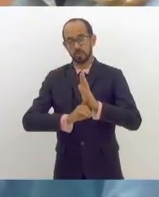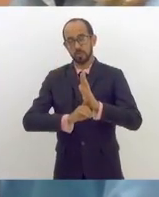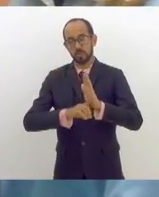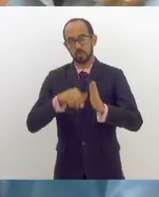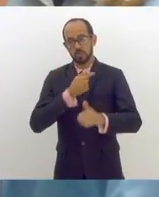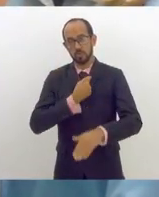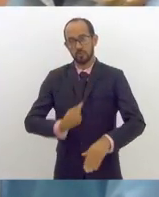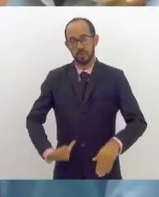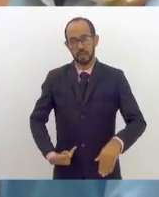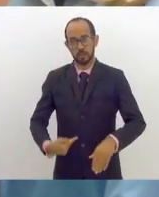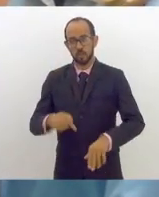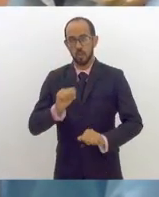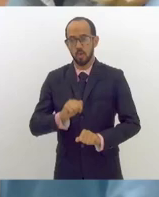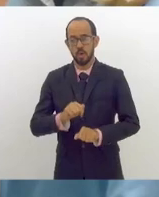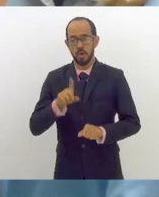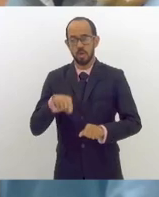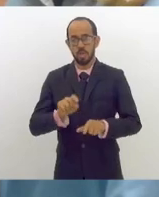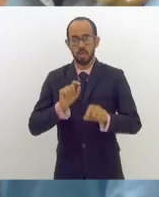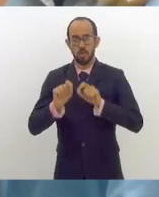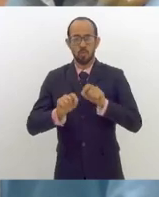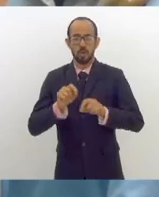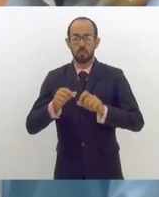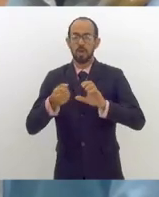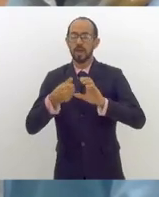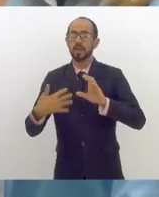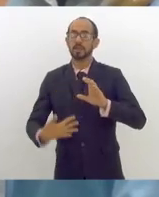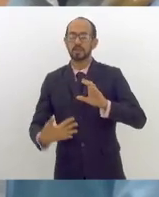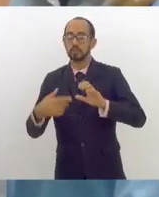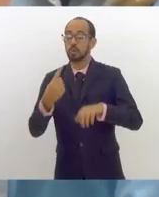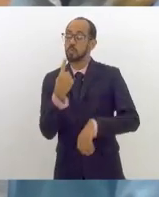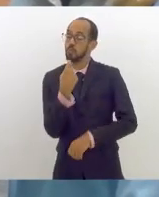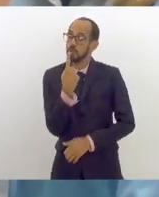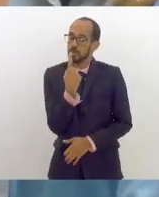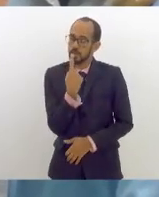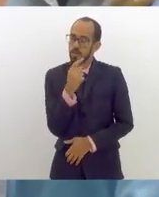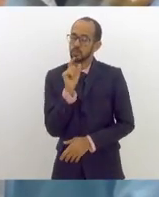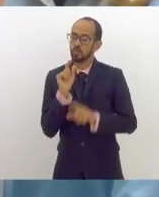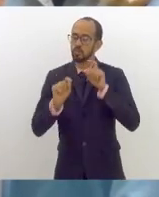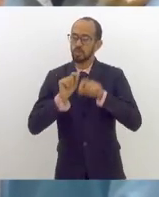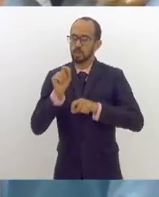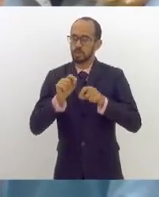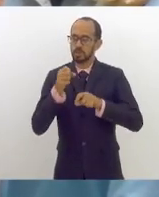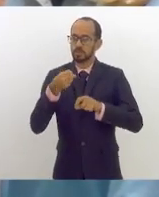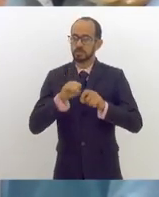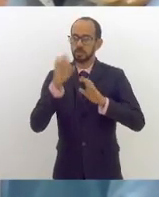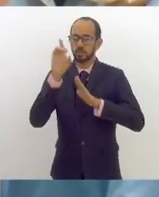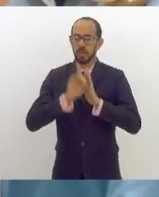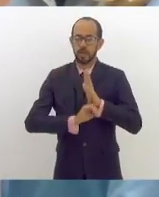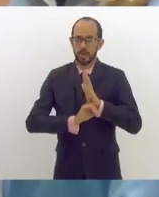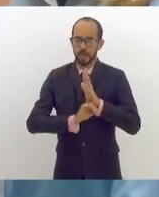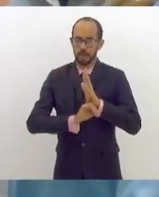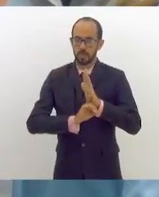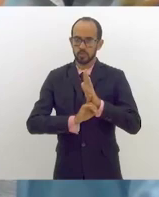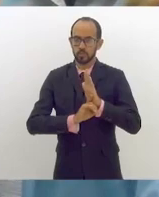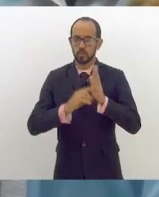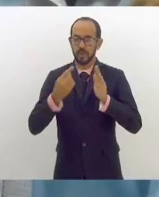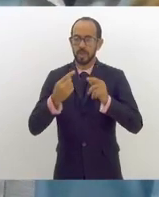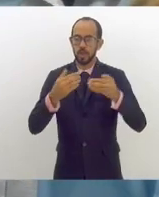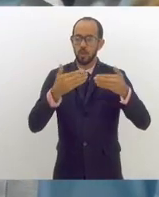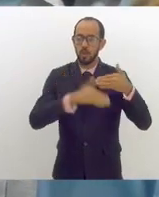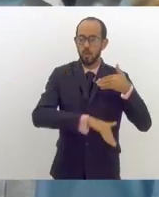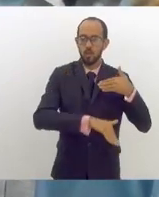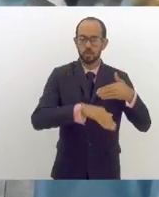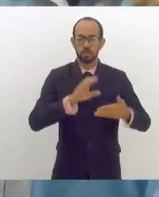entra apenas de um aspecto se o decreto feriu ou não a construção do estado